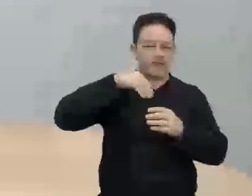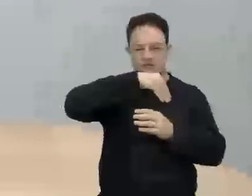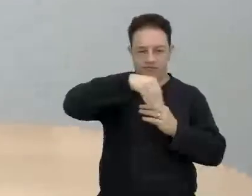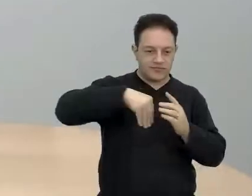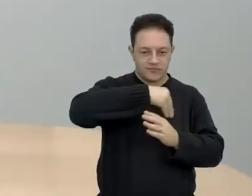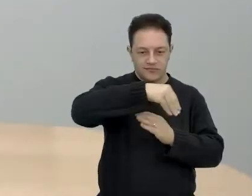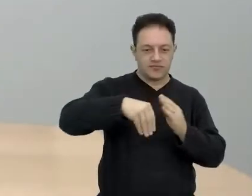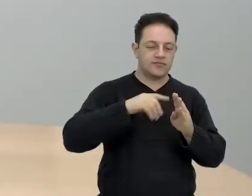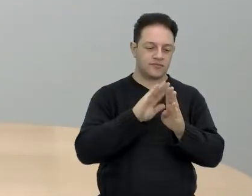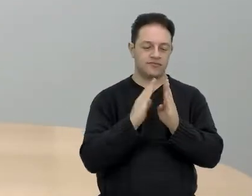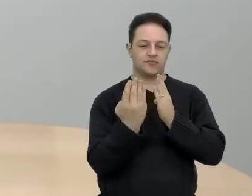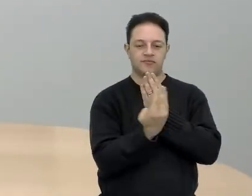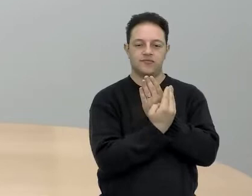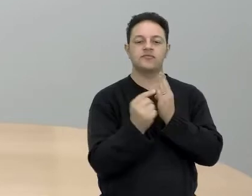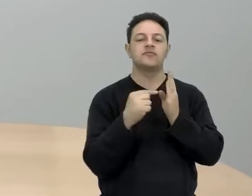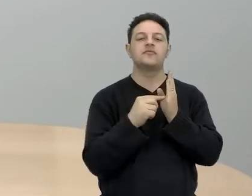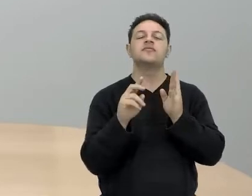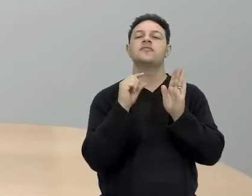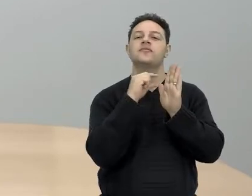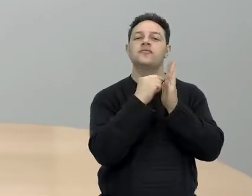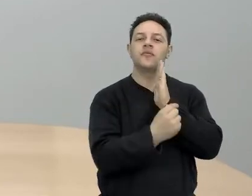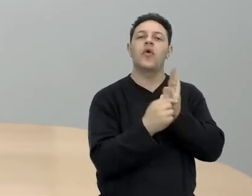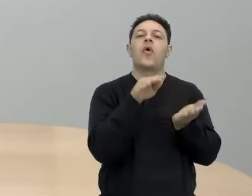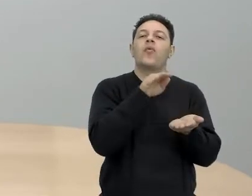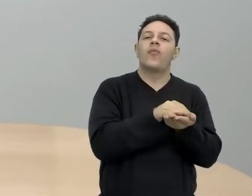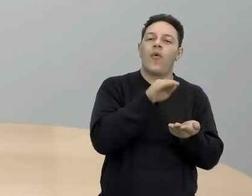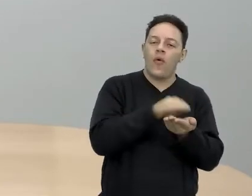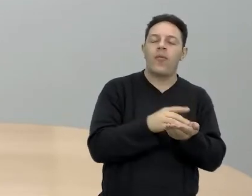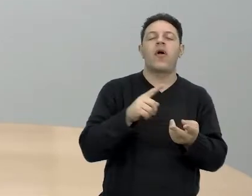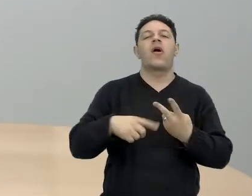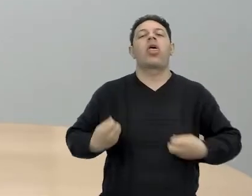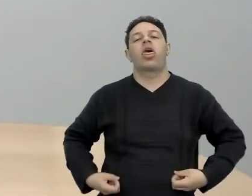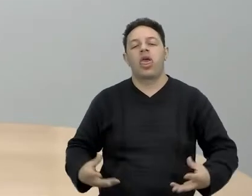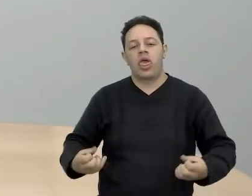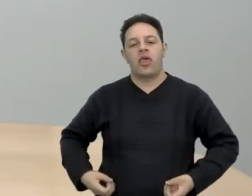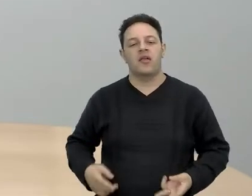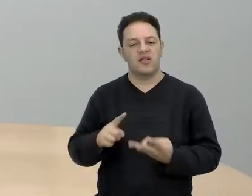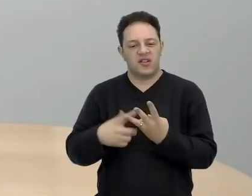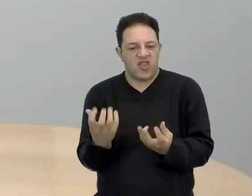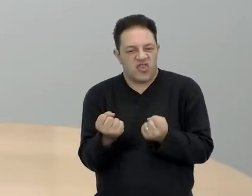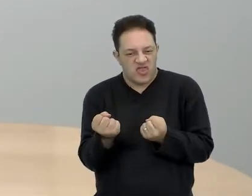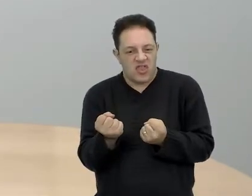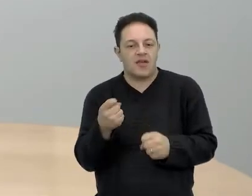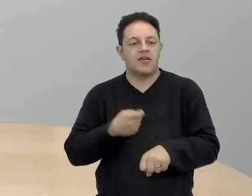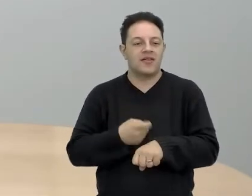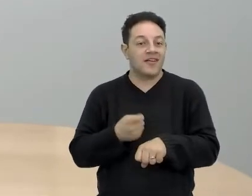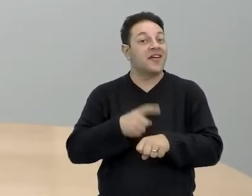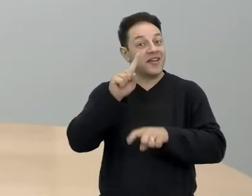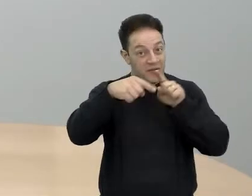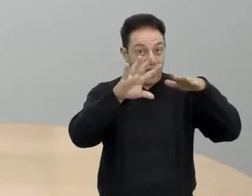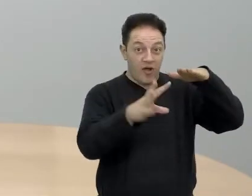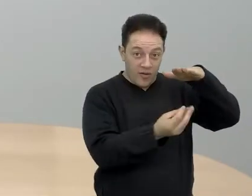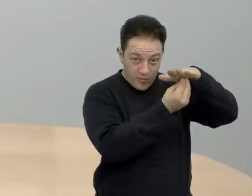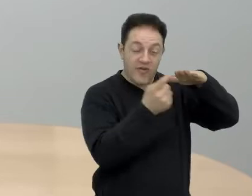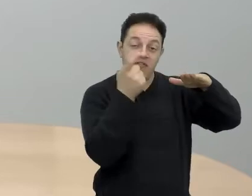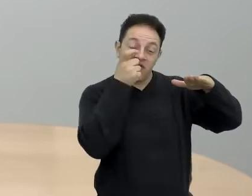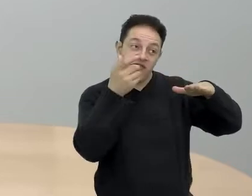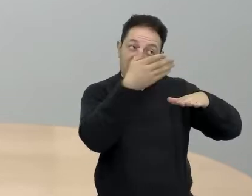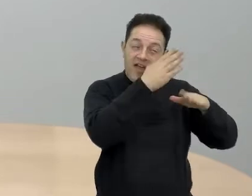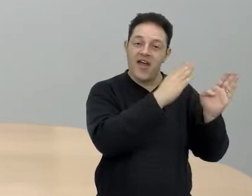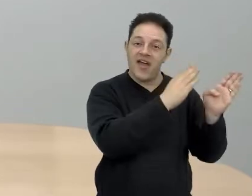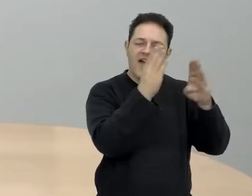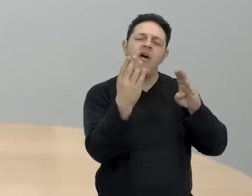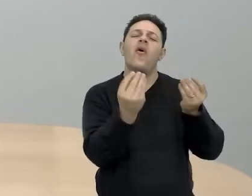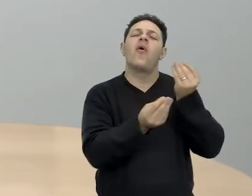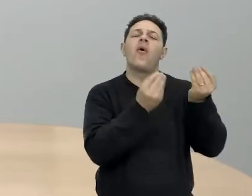com sulfite e escreveram no sulfite. Poupador, gastador, pão duro. Eu convido vocês lá no repositório, olhar lá como